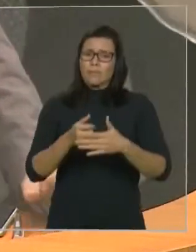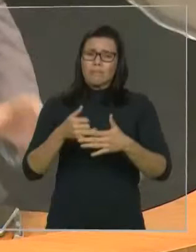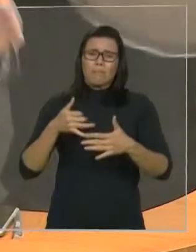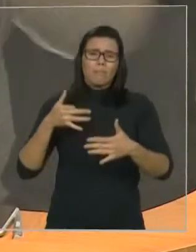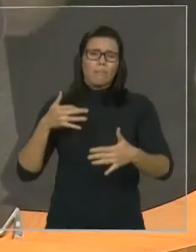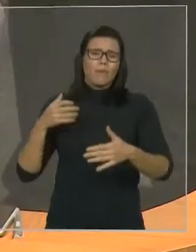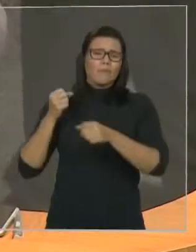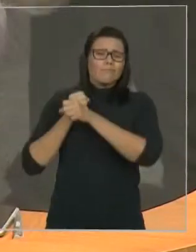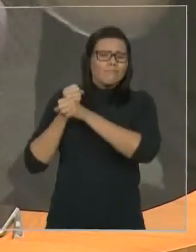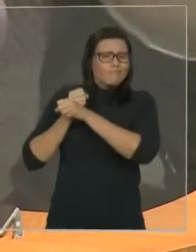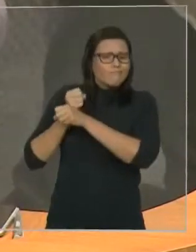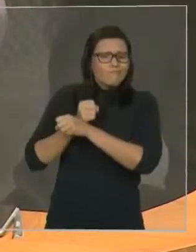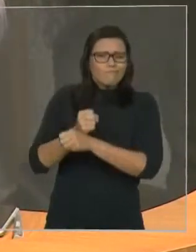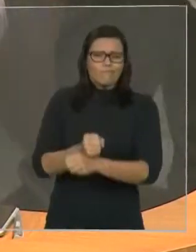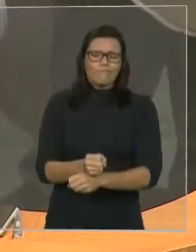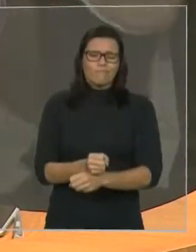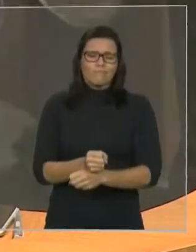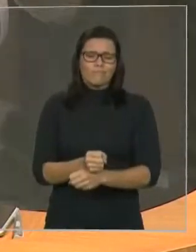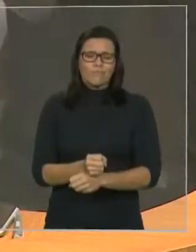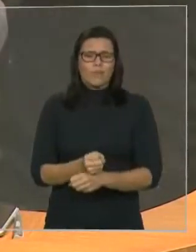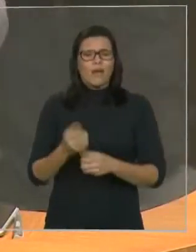Portanto, querer